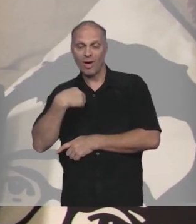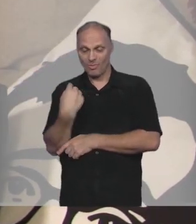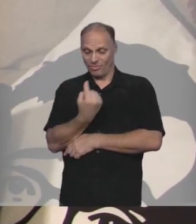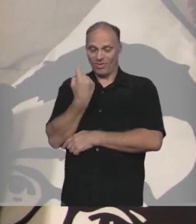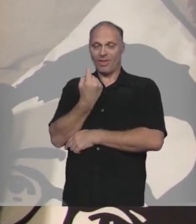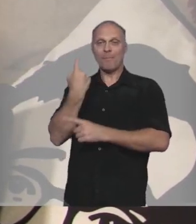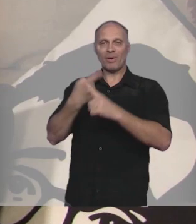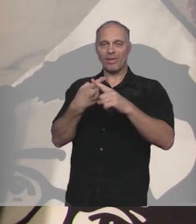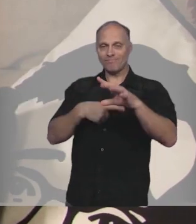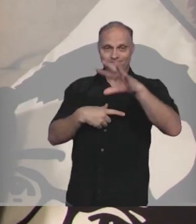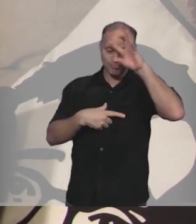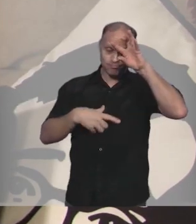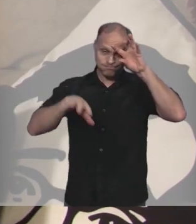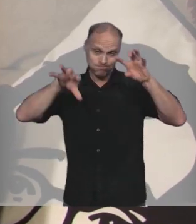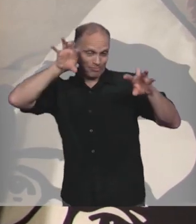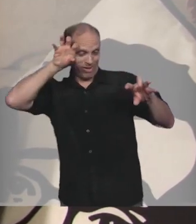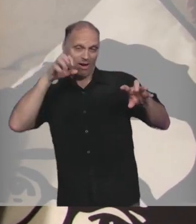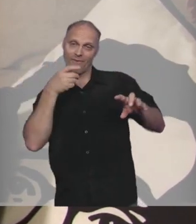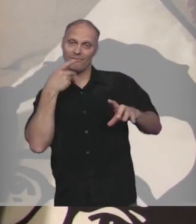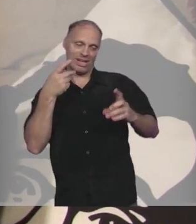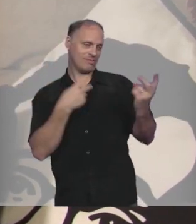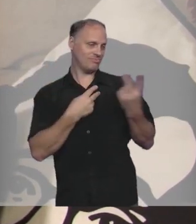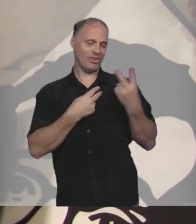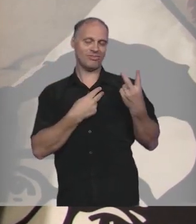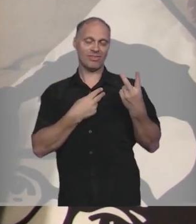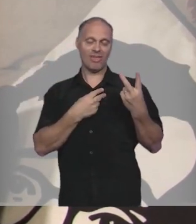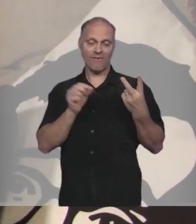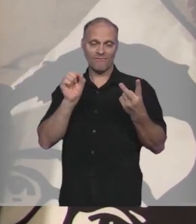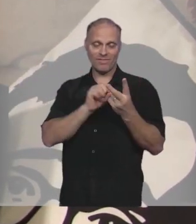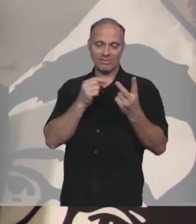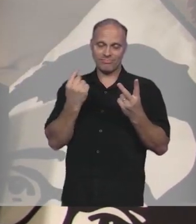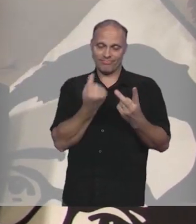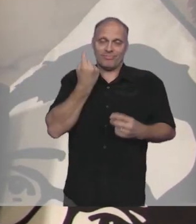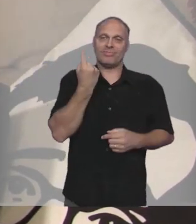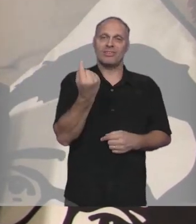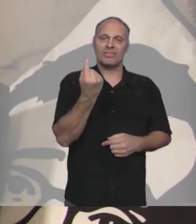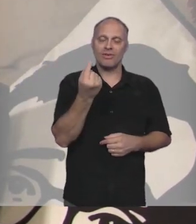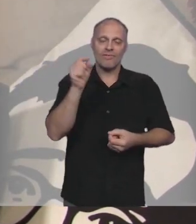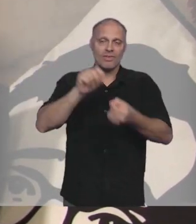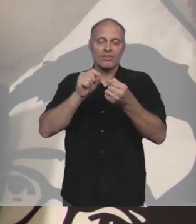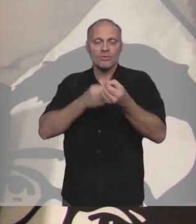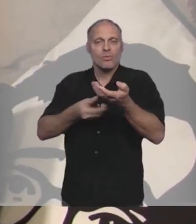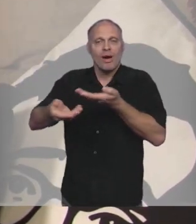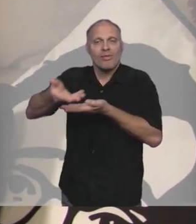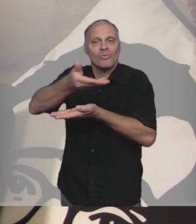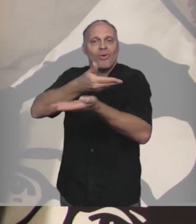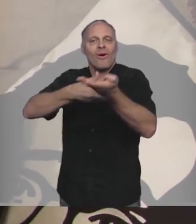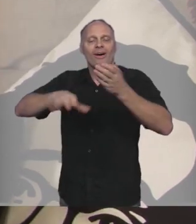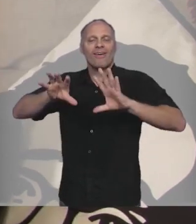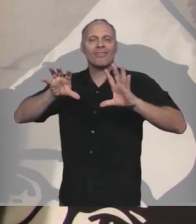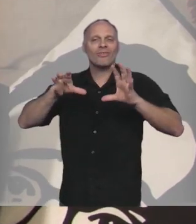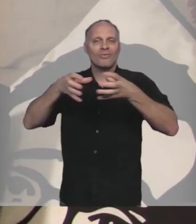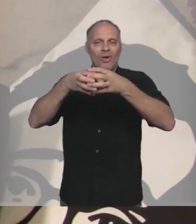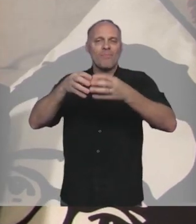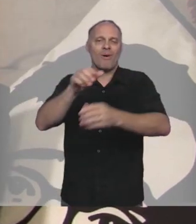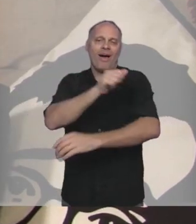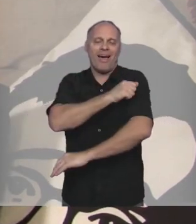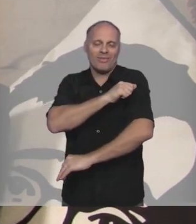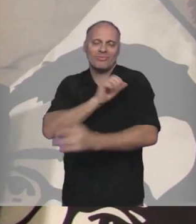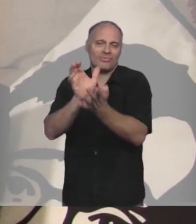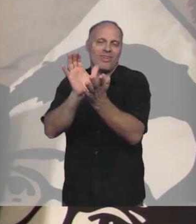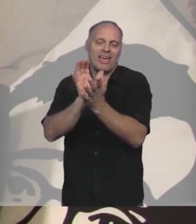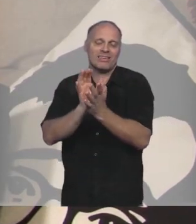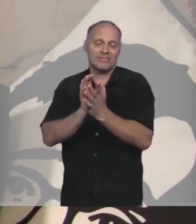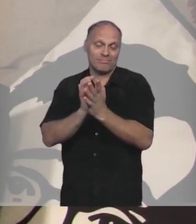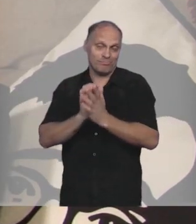porque tinha decorado as falas dele e fiz um monólogo, fiz uma intervenção na turma, ocupei toda a sala de aula.